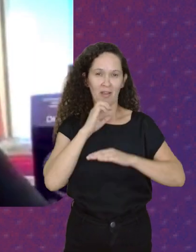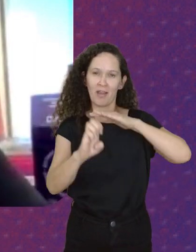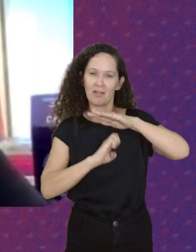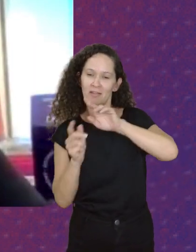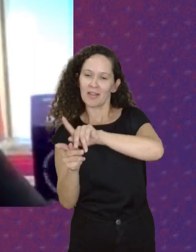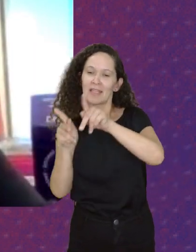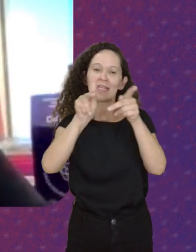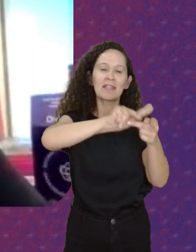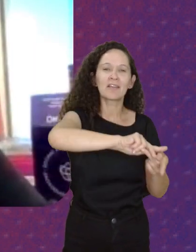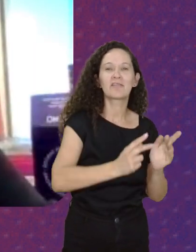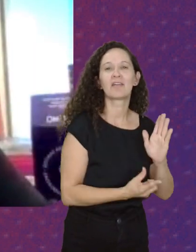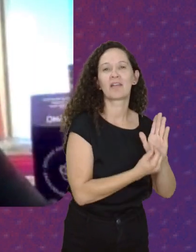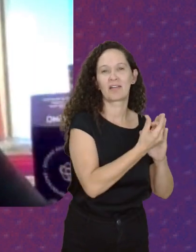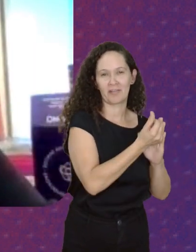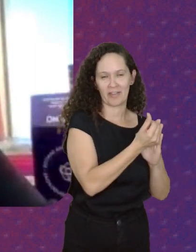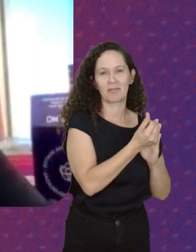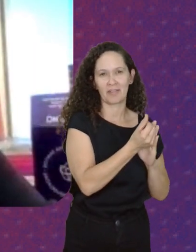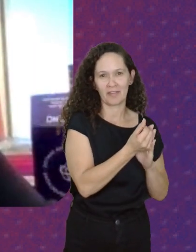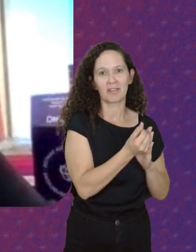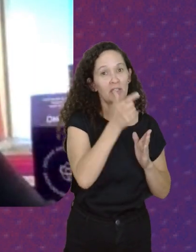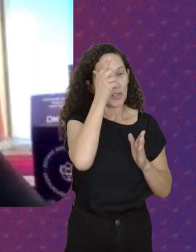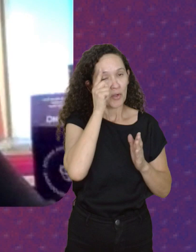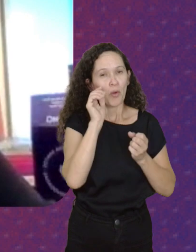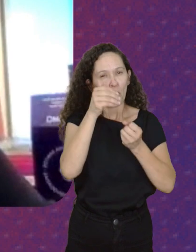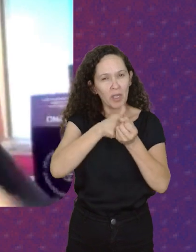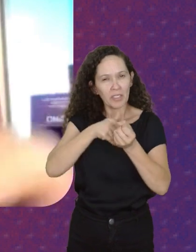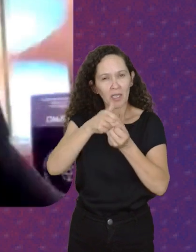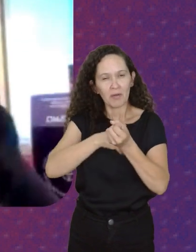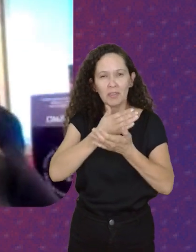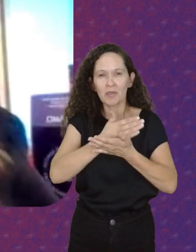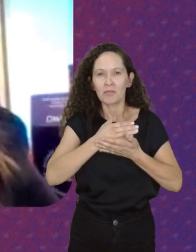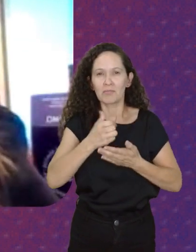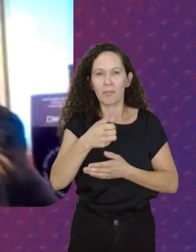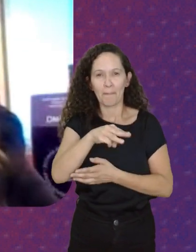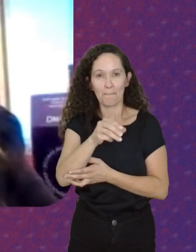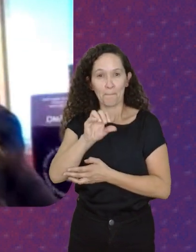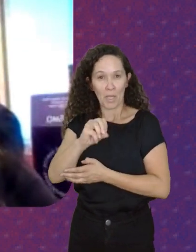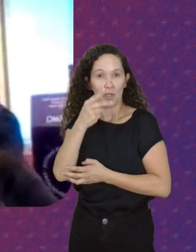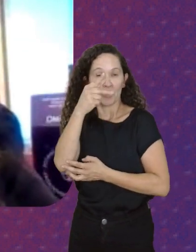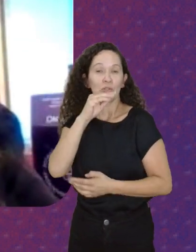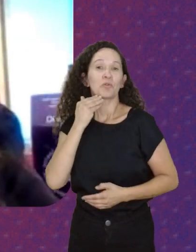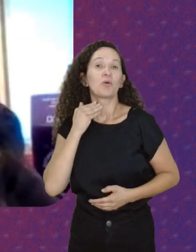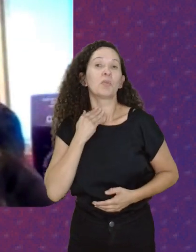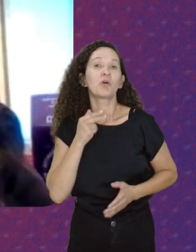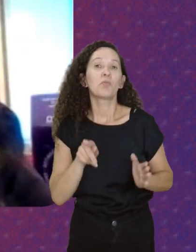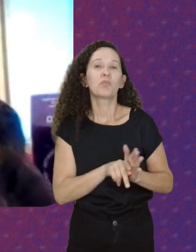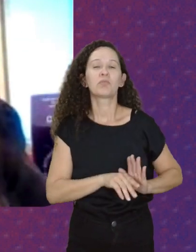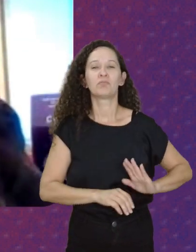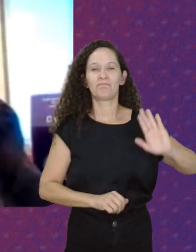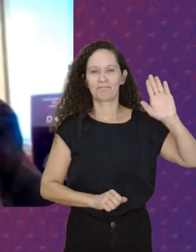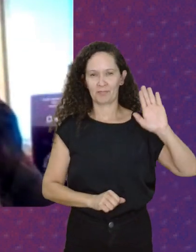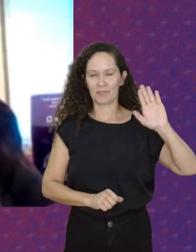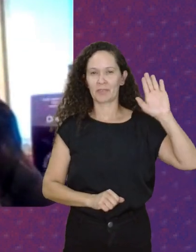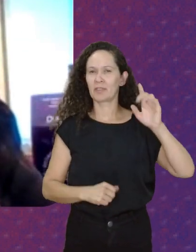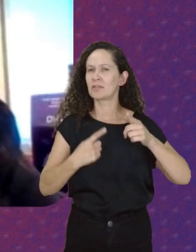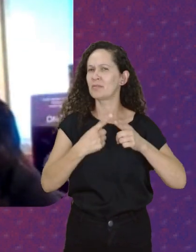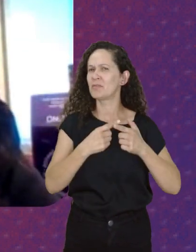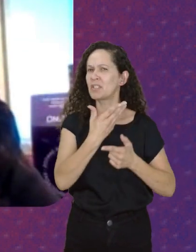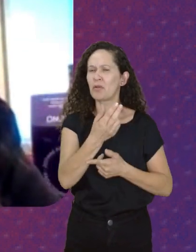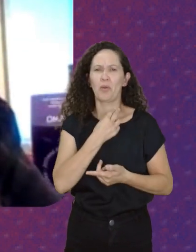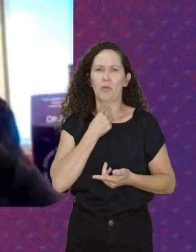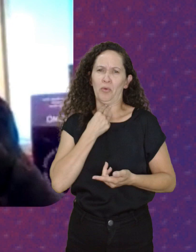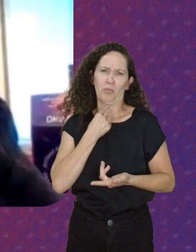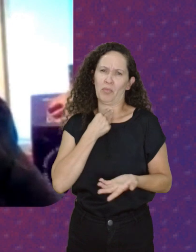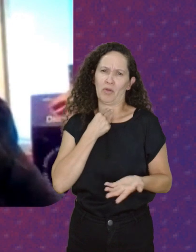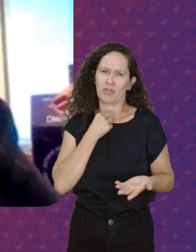transferir esses recursos que elas foram arrecadando desde maio para a sua conta de candidata, né? Por quê? Porque vocês não